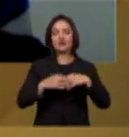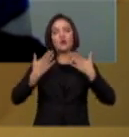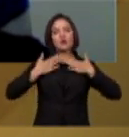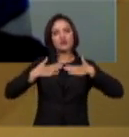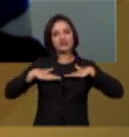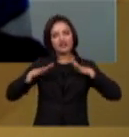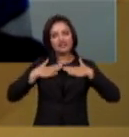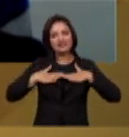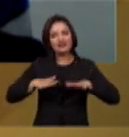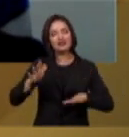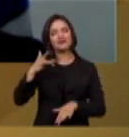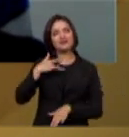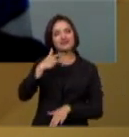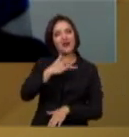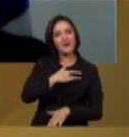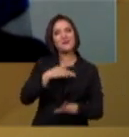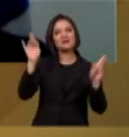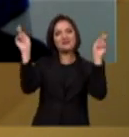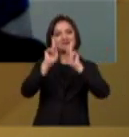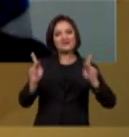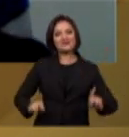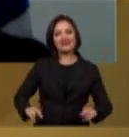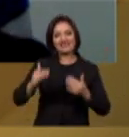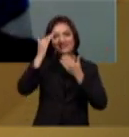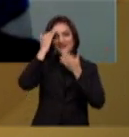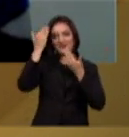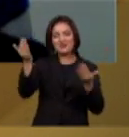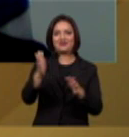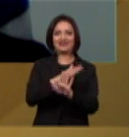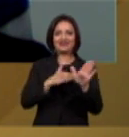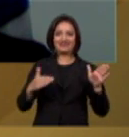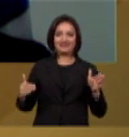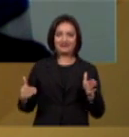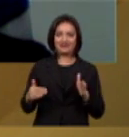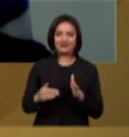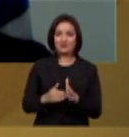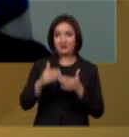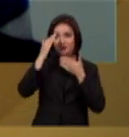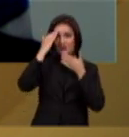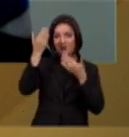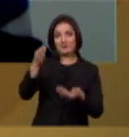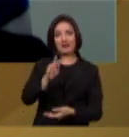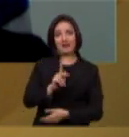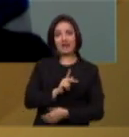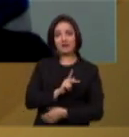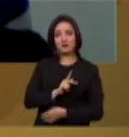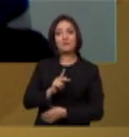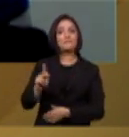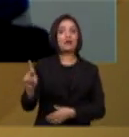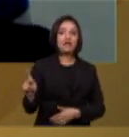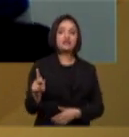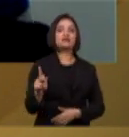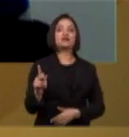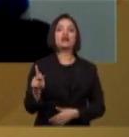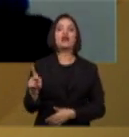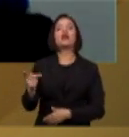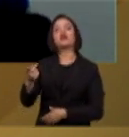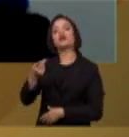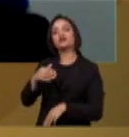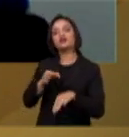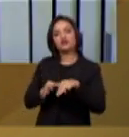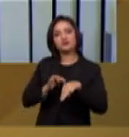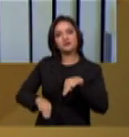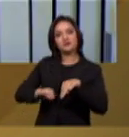descanso, com saúde e paz. Muito obrigado a todos. Muito obrigado, senhor presidente, senhoras ministras, senhores ministros.